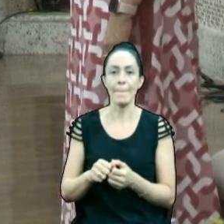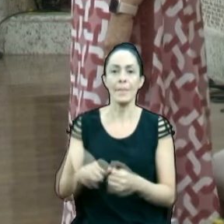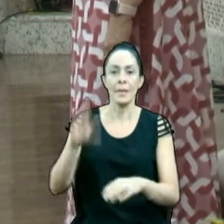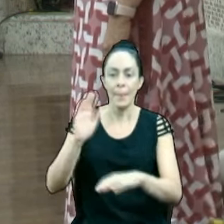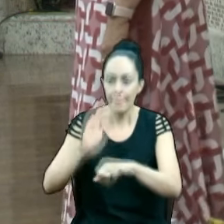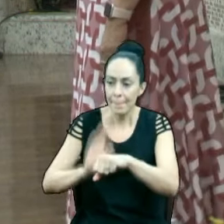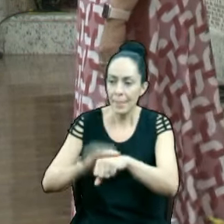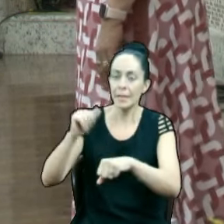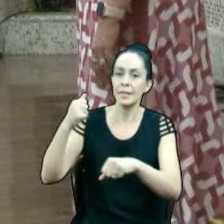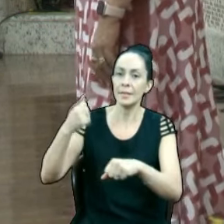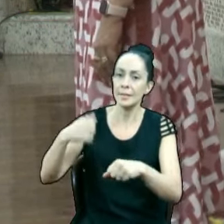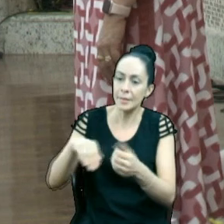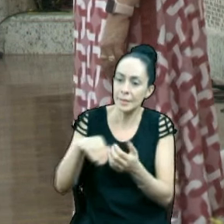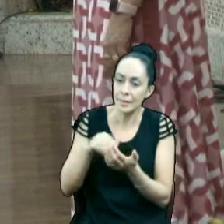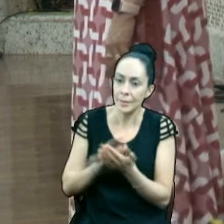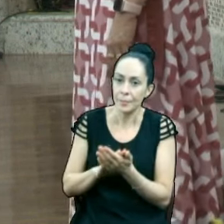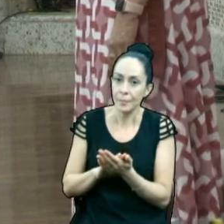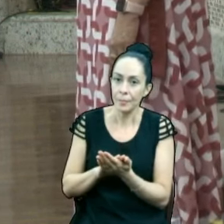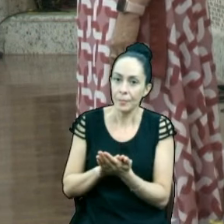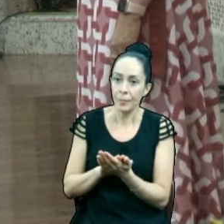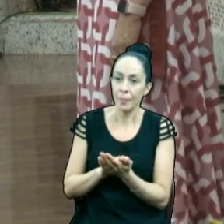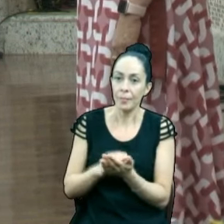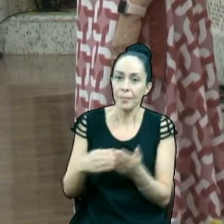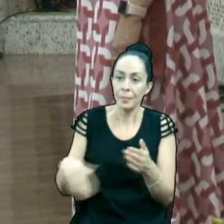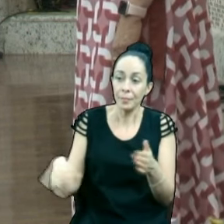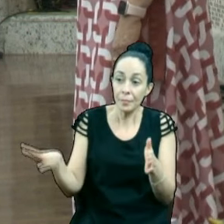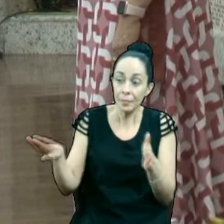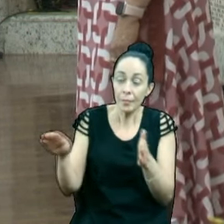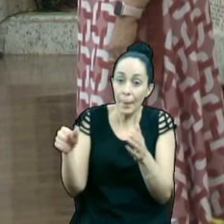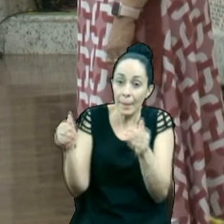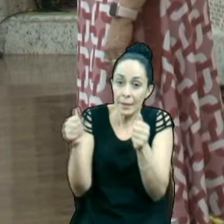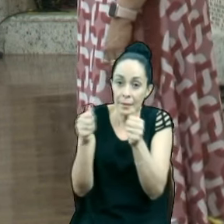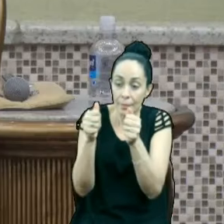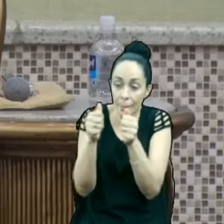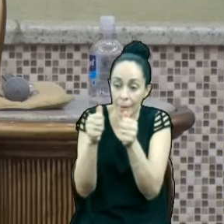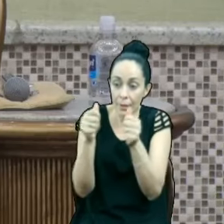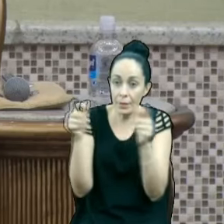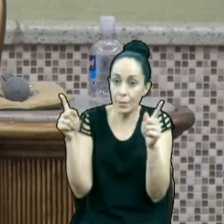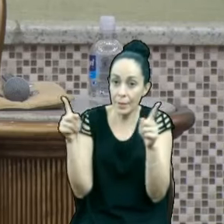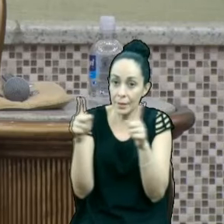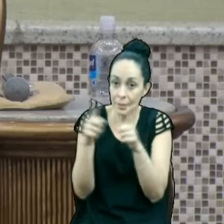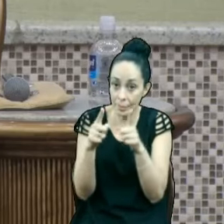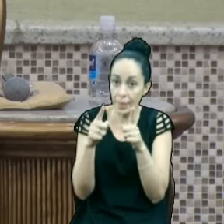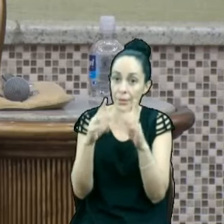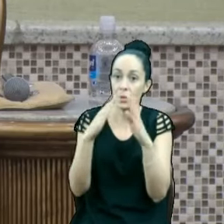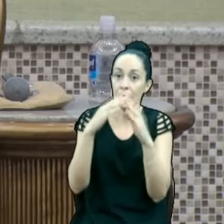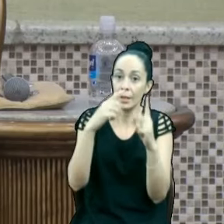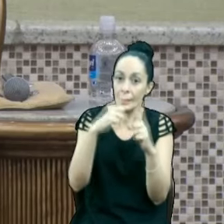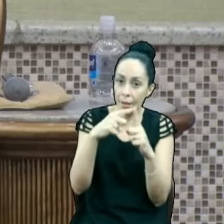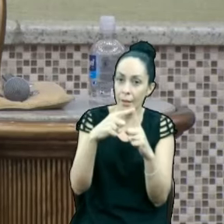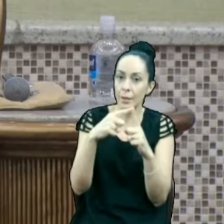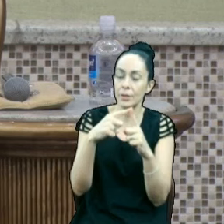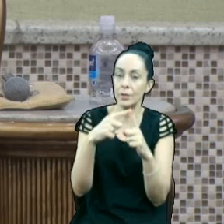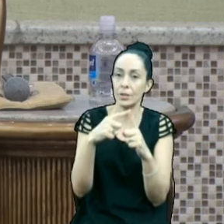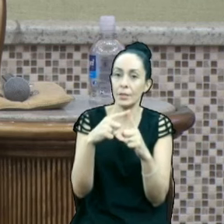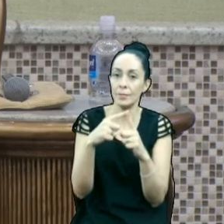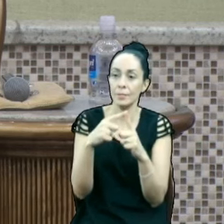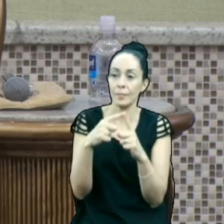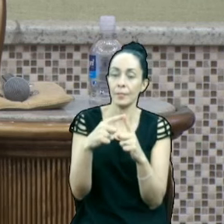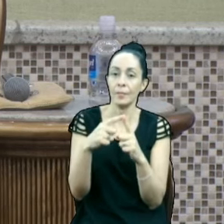a igreja vai ter glória de Deus poder do Espírito Santo autoridade nessa terra